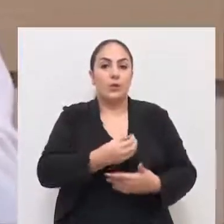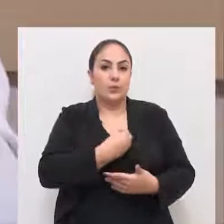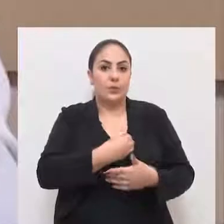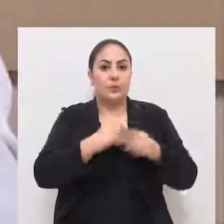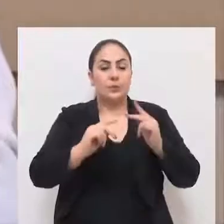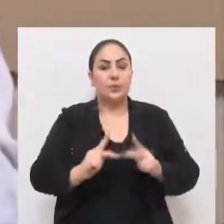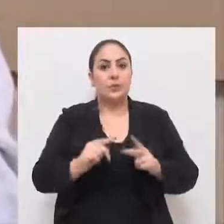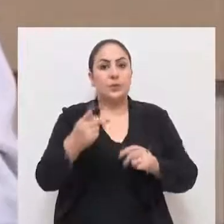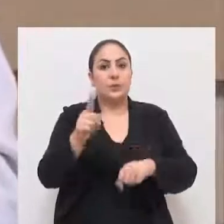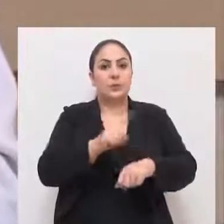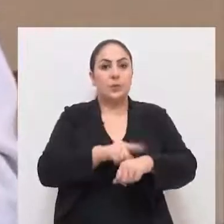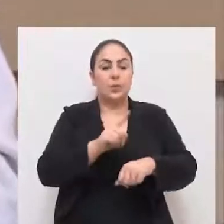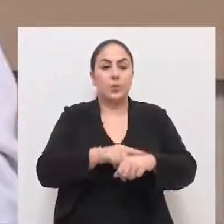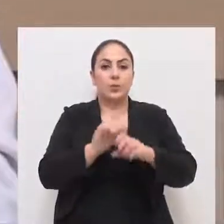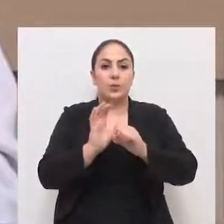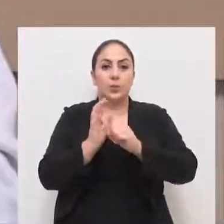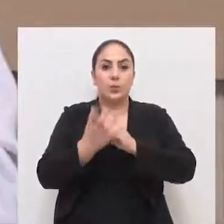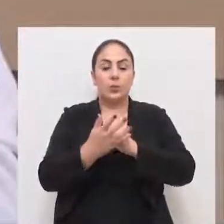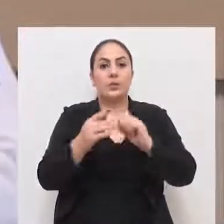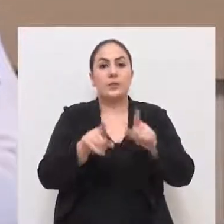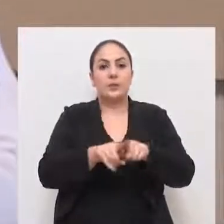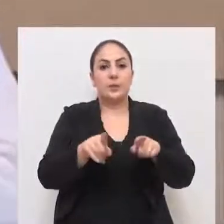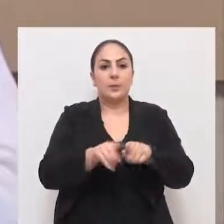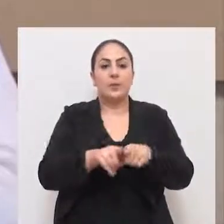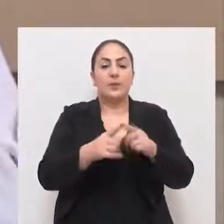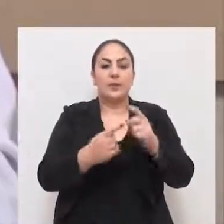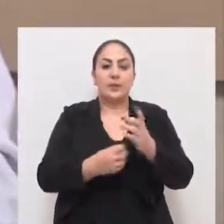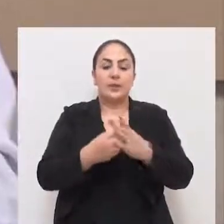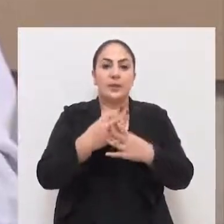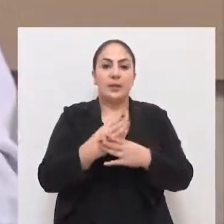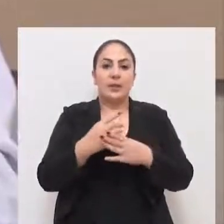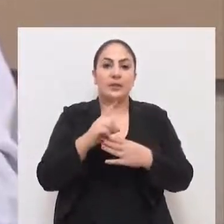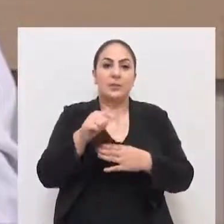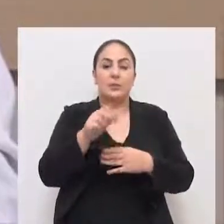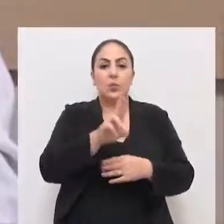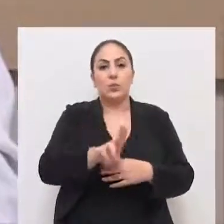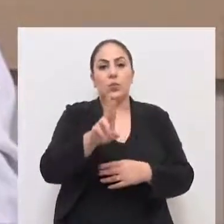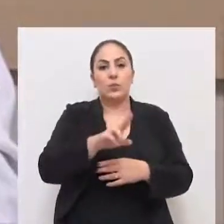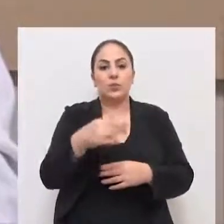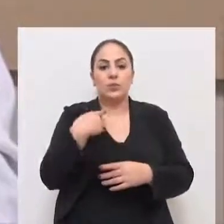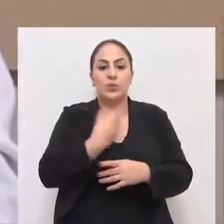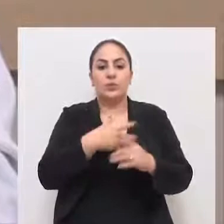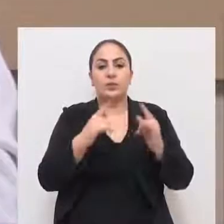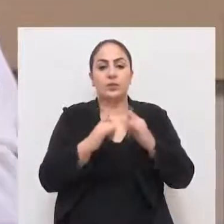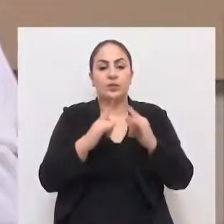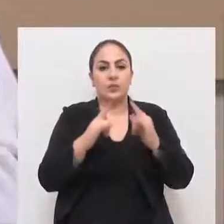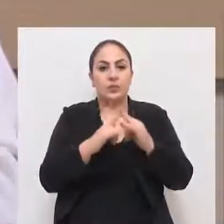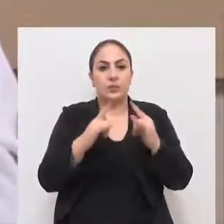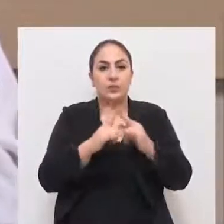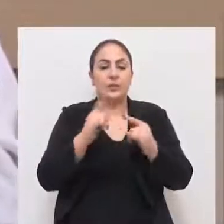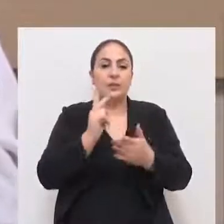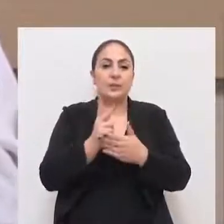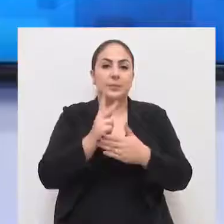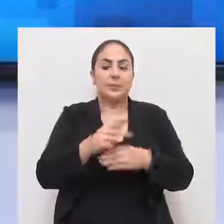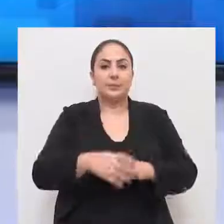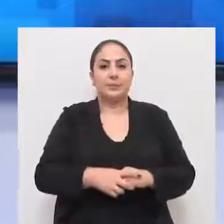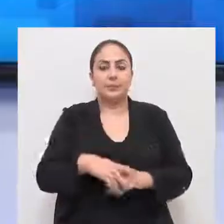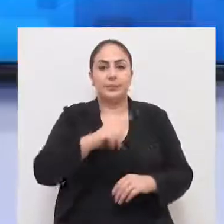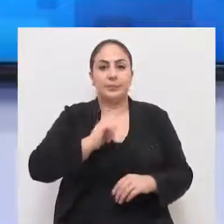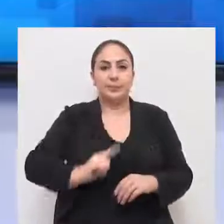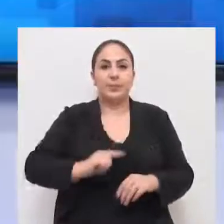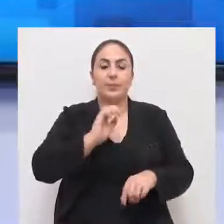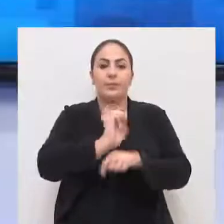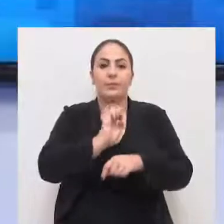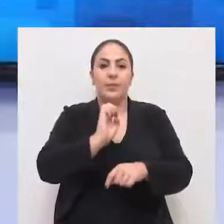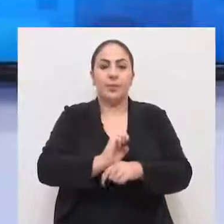pacientes nesse momento do Covid e que servirão posteriormente para uso na nossa instituição para sempre. E